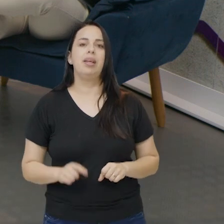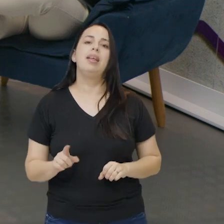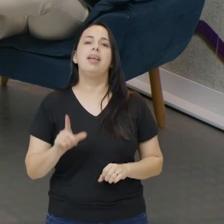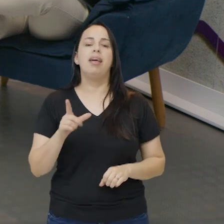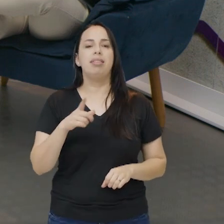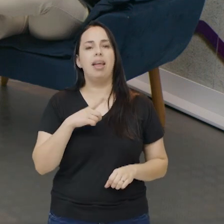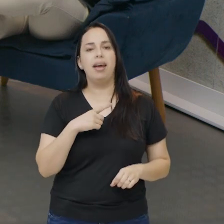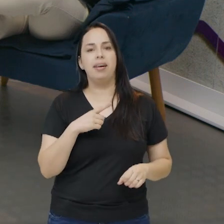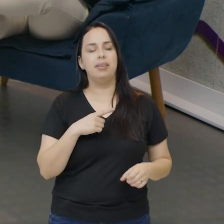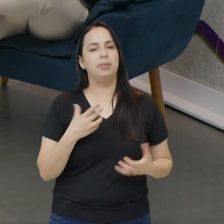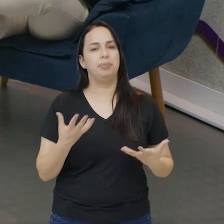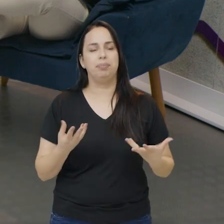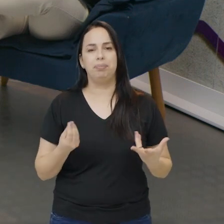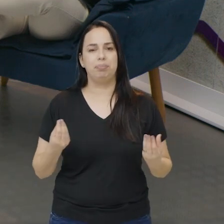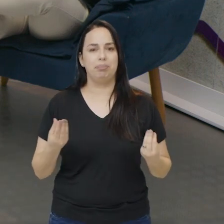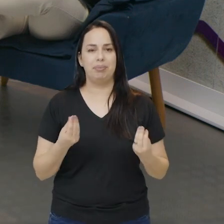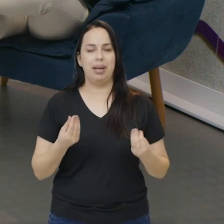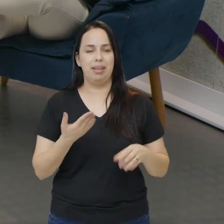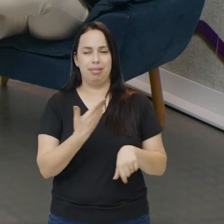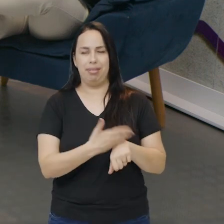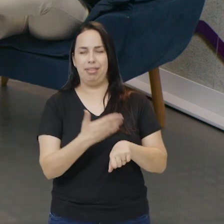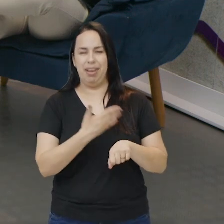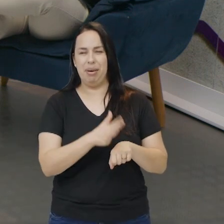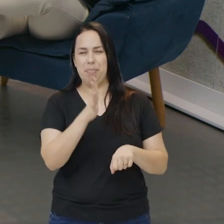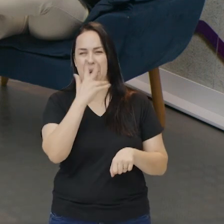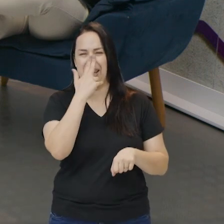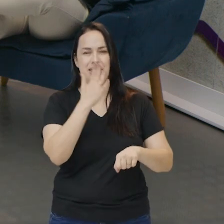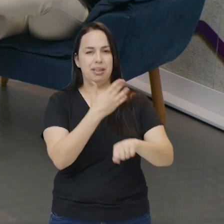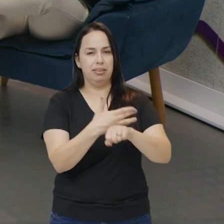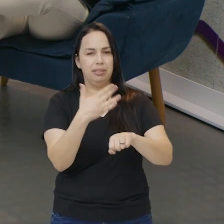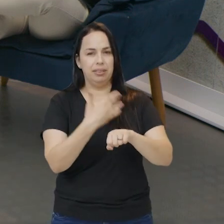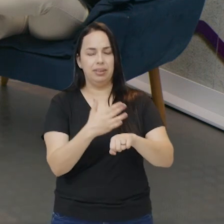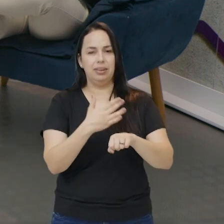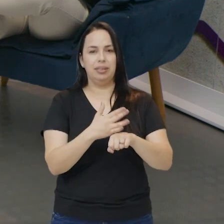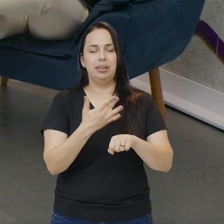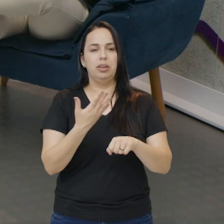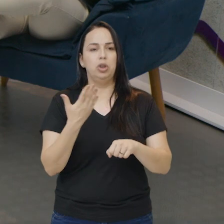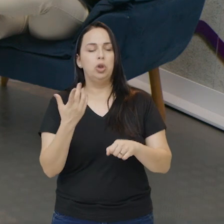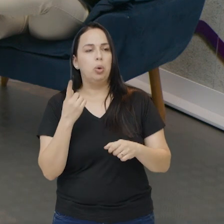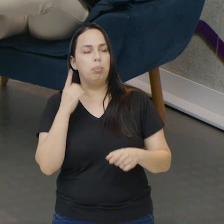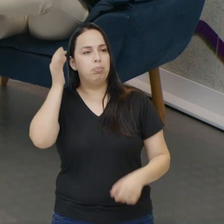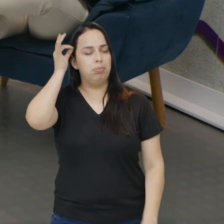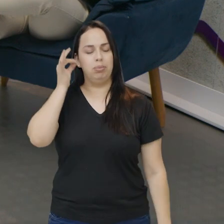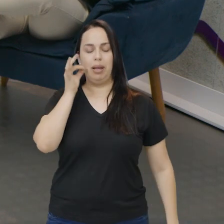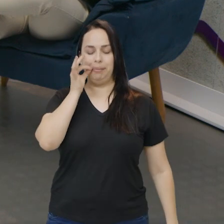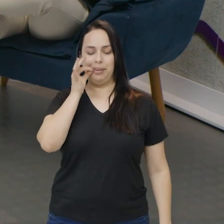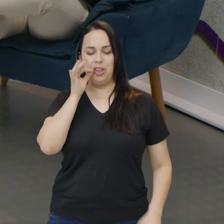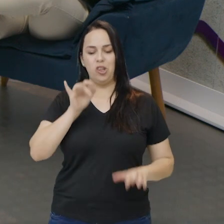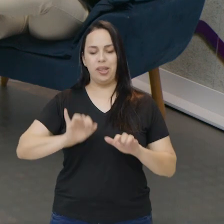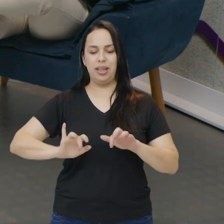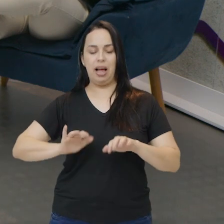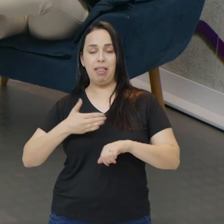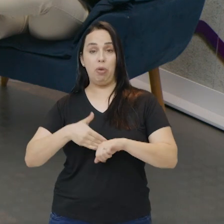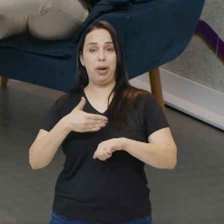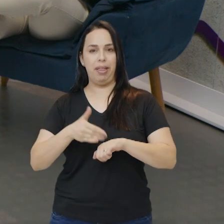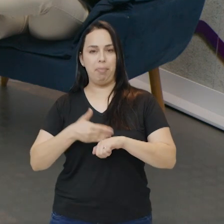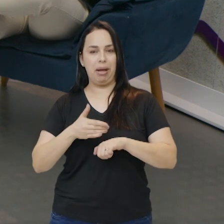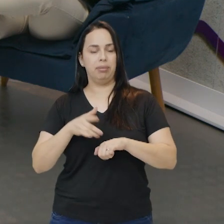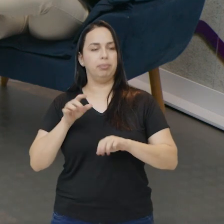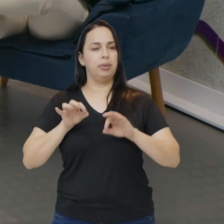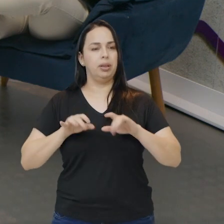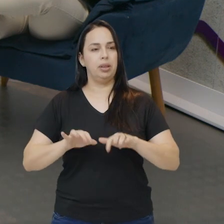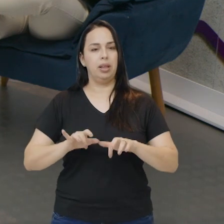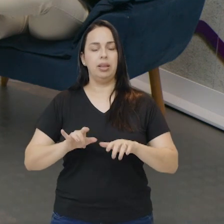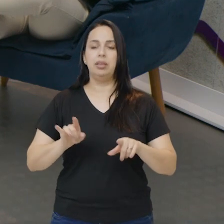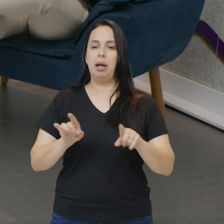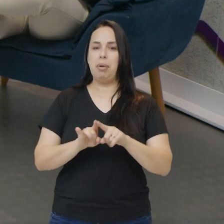ensaios, vamos chamar assim, né? Para evitar um termo mais técnico, né? Em que há simulações de atendimento, há toda uma tratativa.